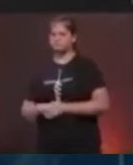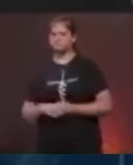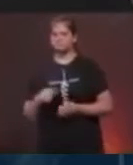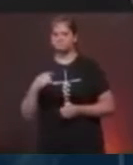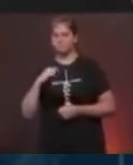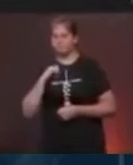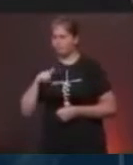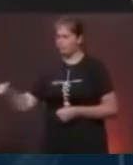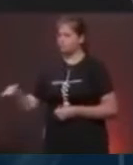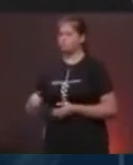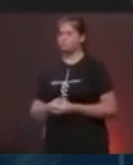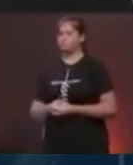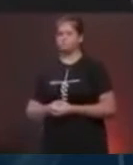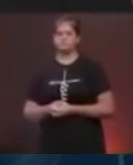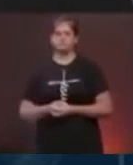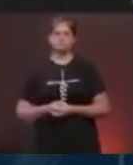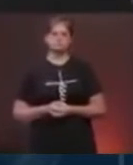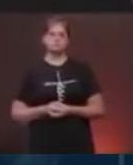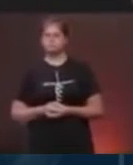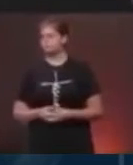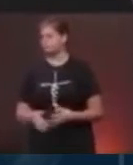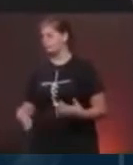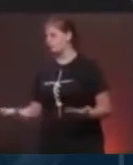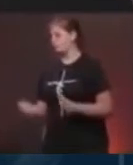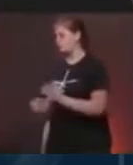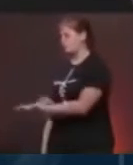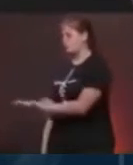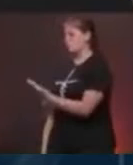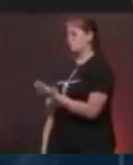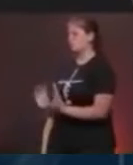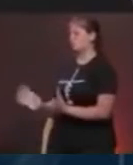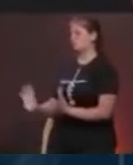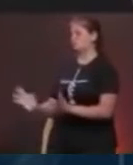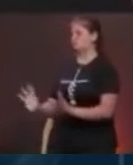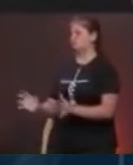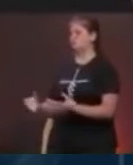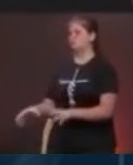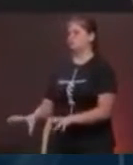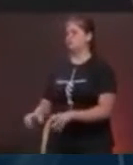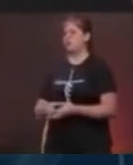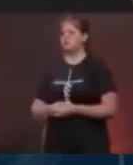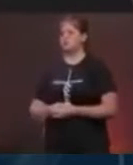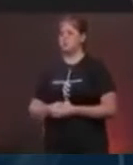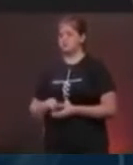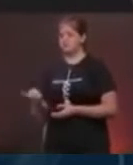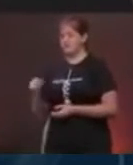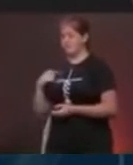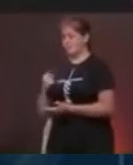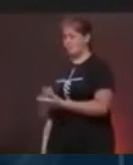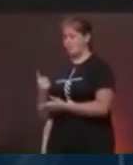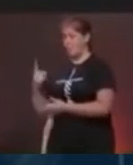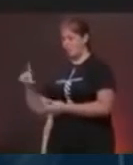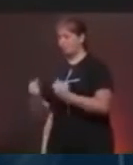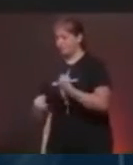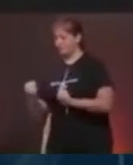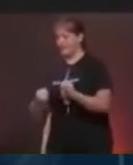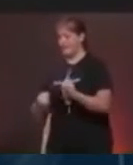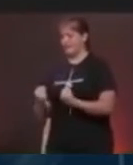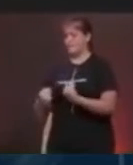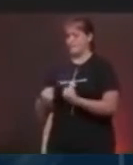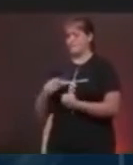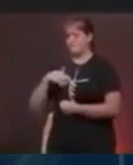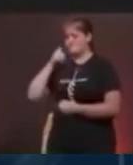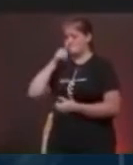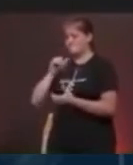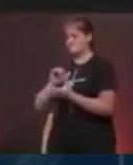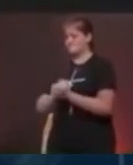Aí eu falei para o camarada assim: ô querido, nem me mostre isso não. Se eu levar mais um carro para casa,